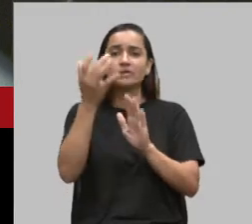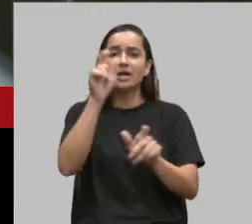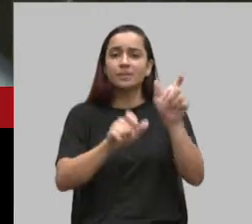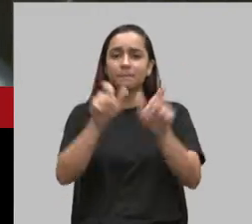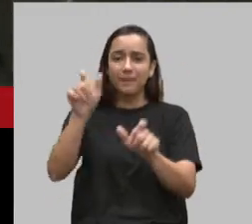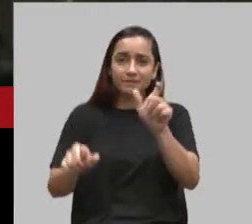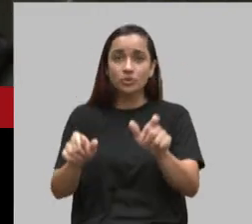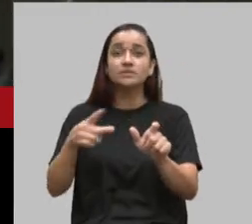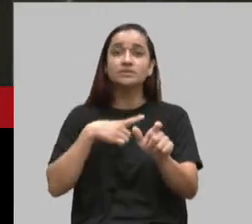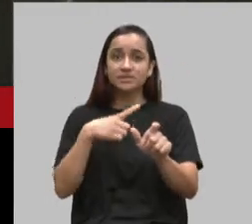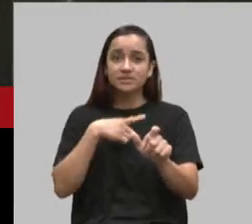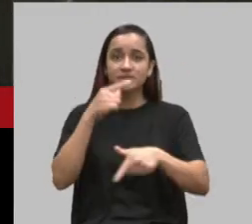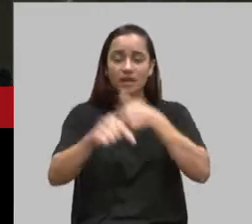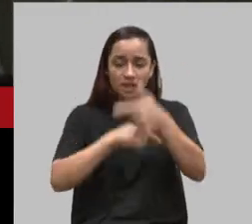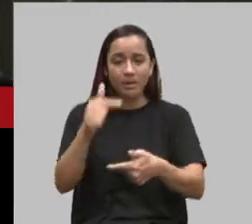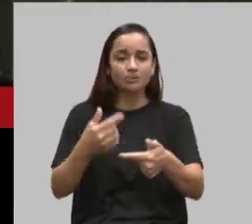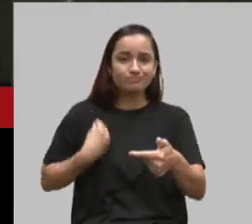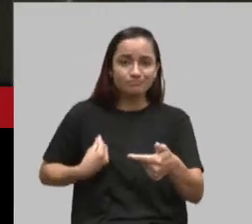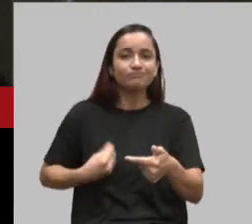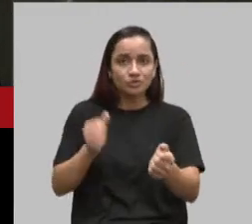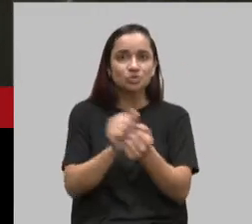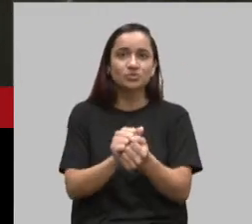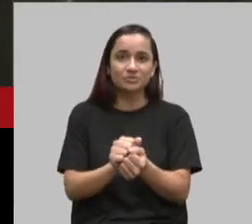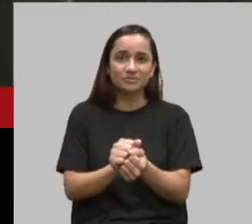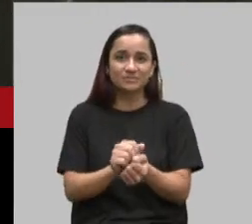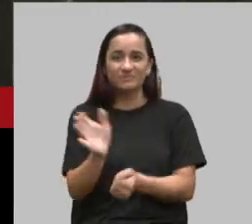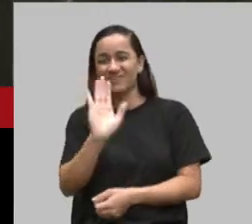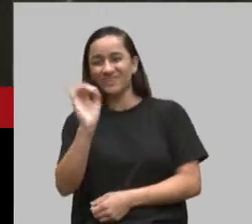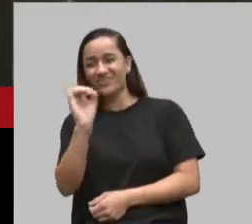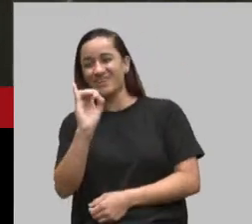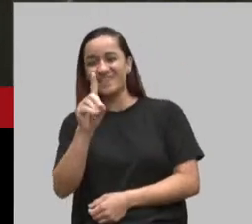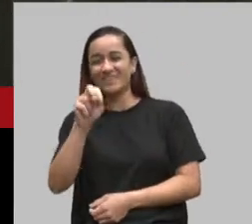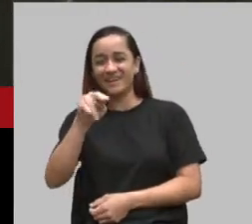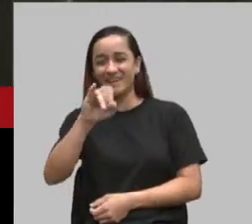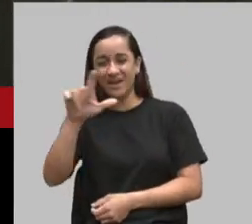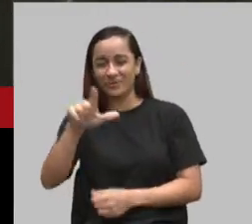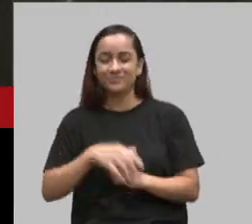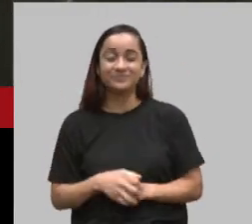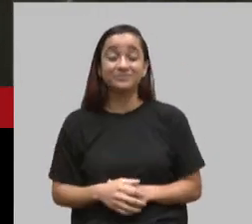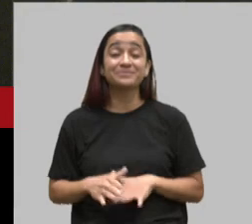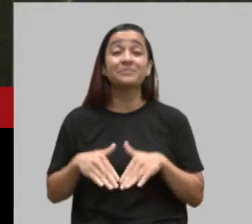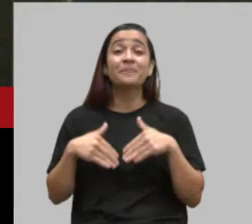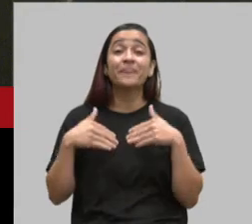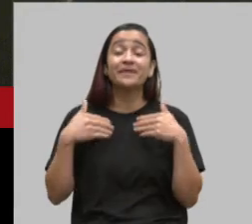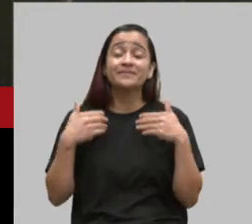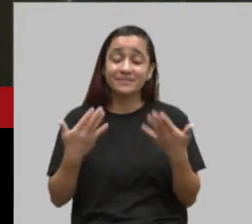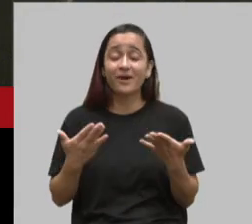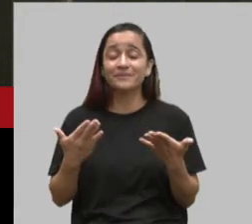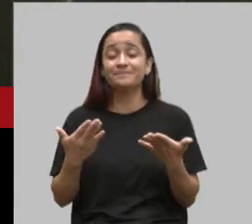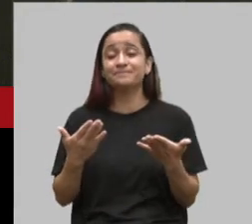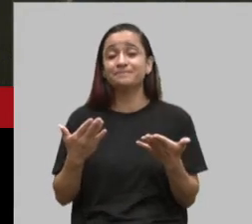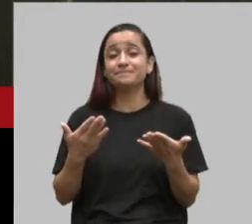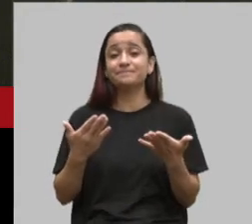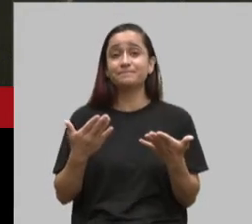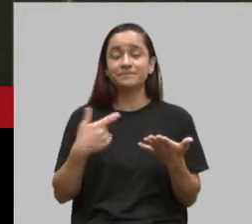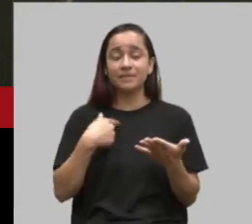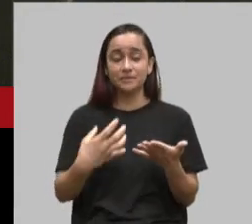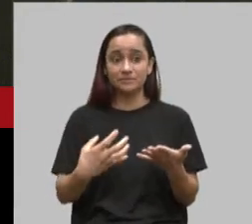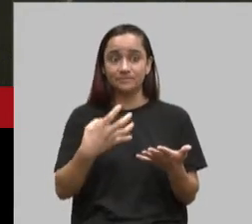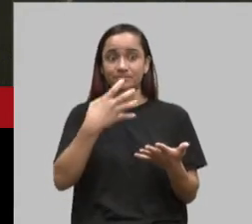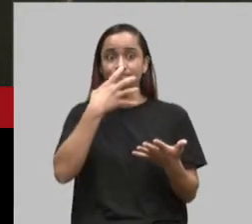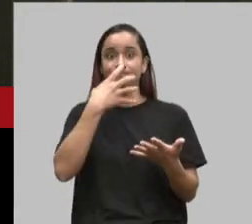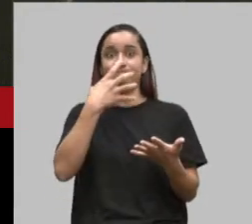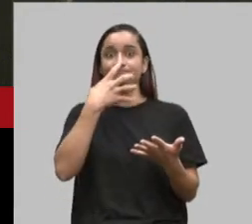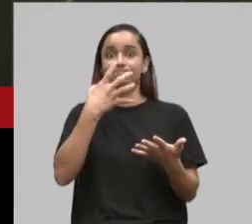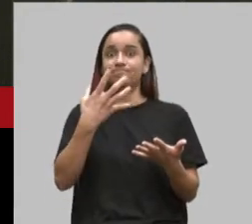coordenadores que nós temos o Daniel ali Oi então gente eh Eu Fiquei impressionada e